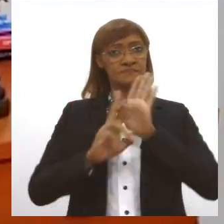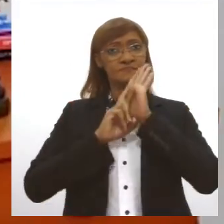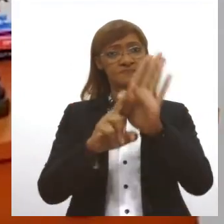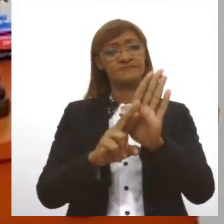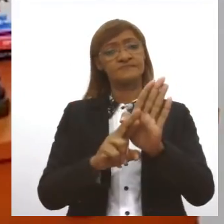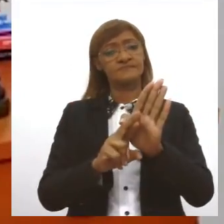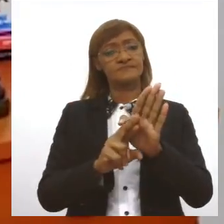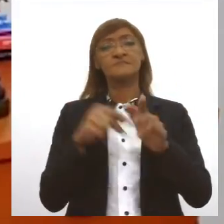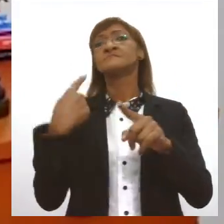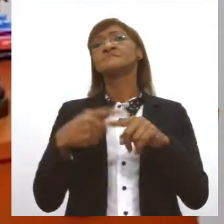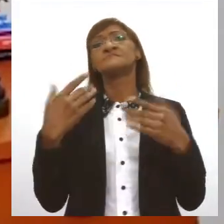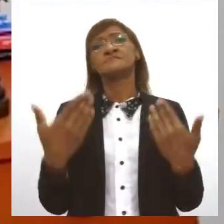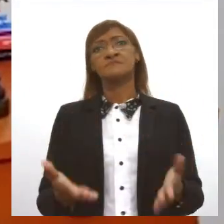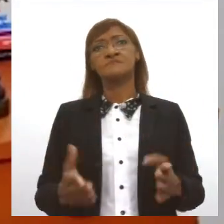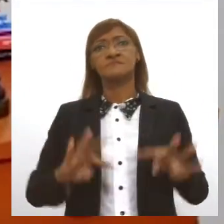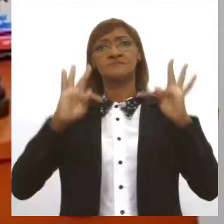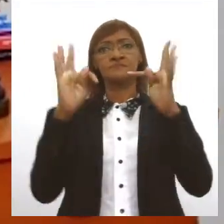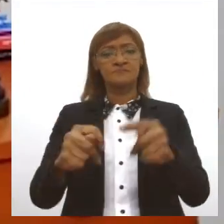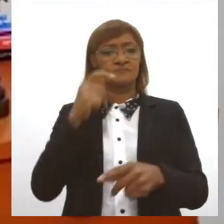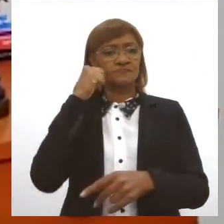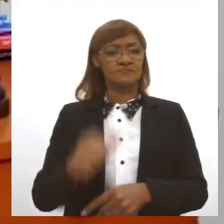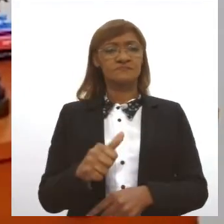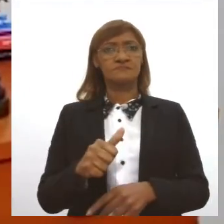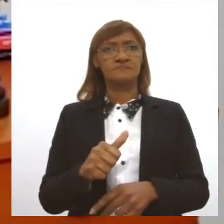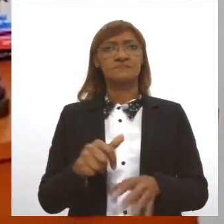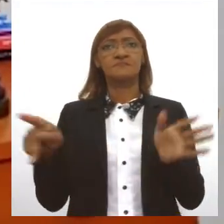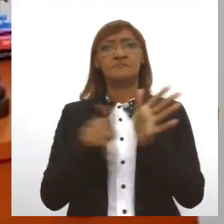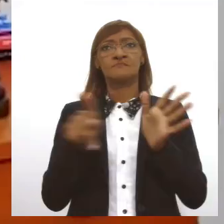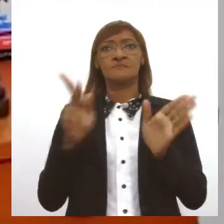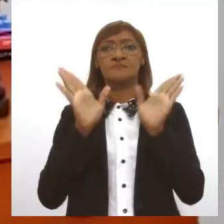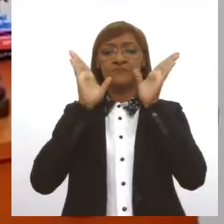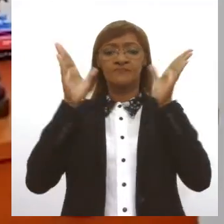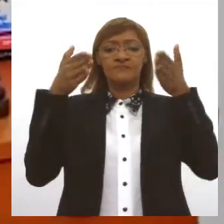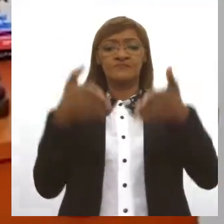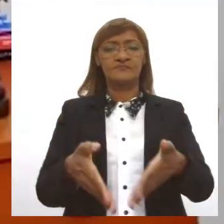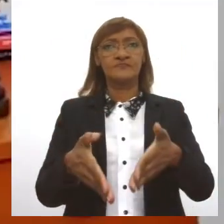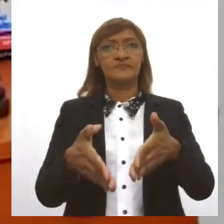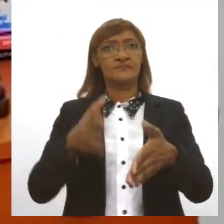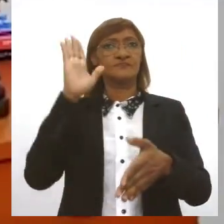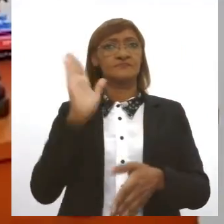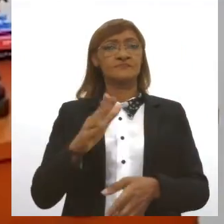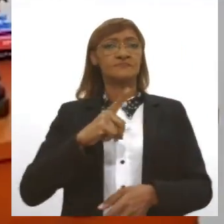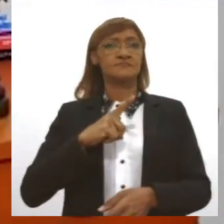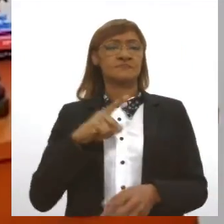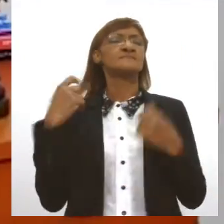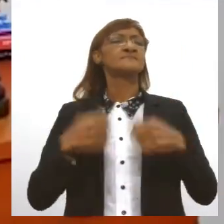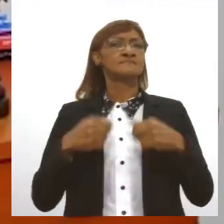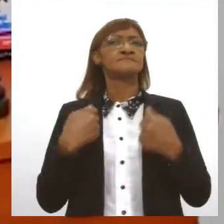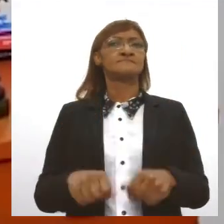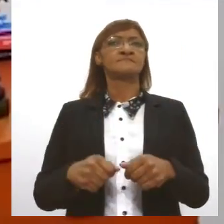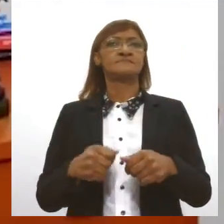representatividade, porque as pautas das mulheres são específicas e sui generis e elas precisam ter quem